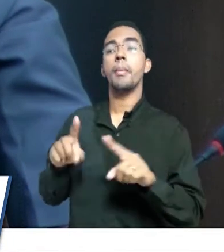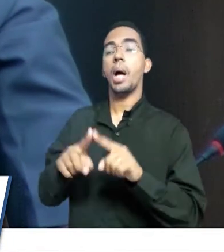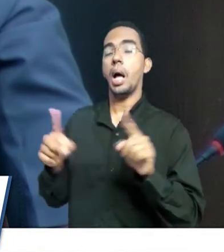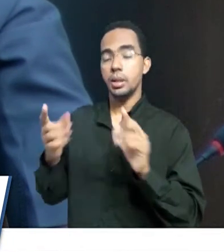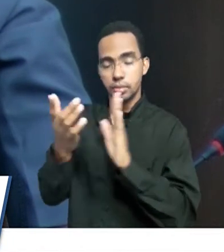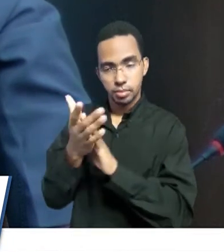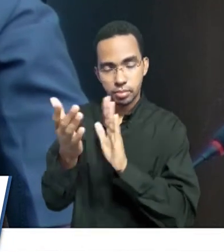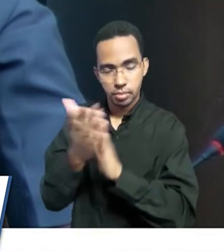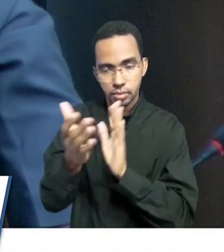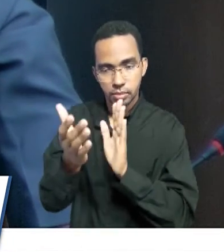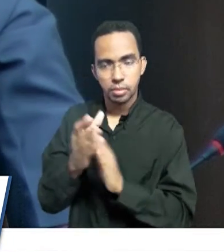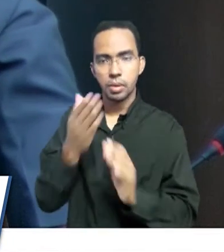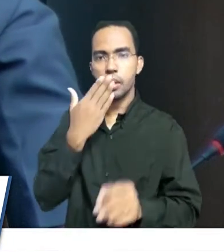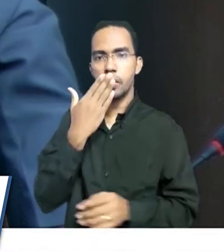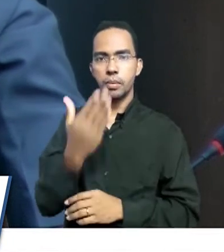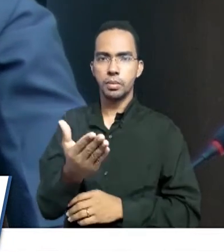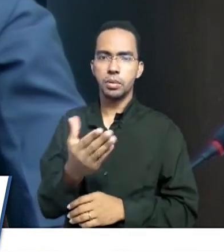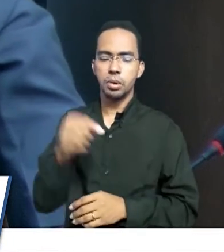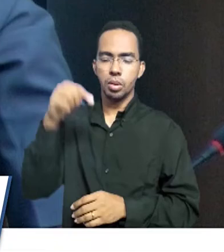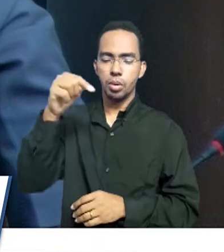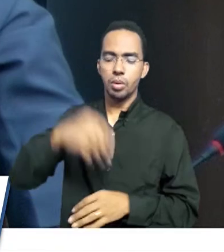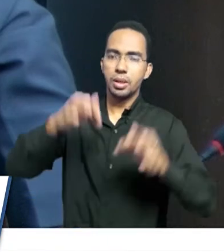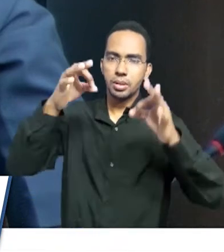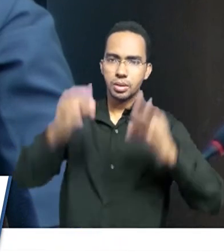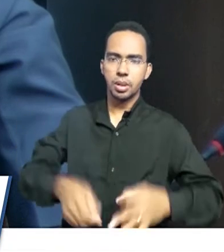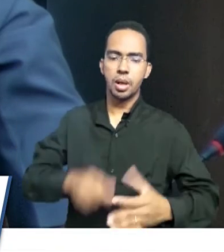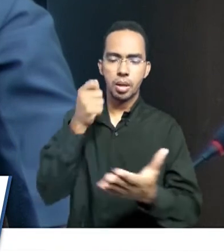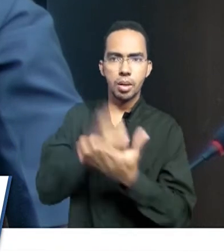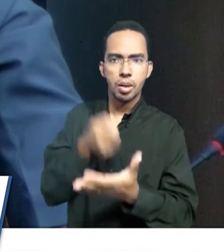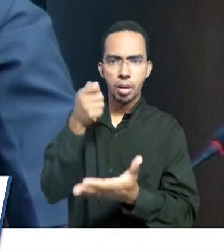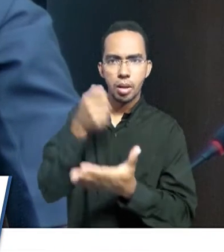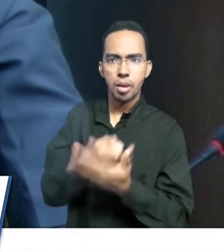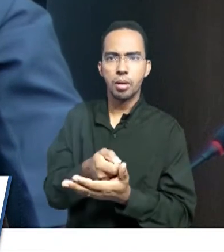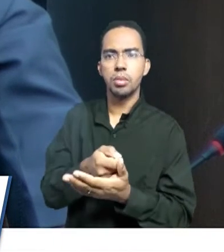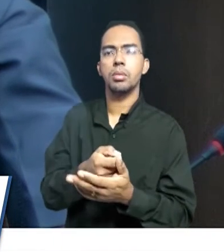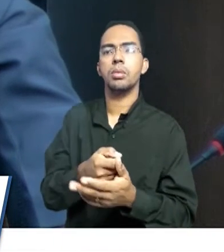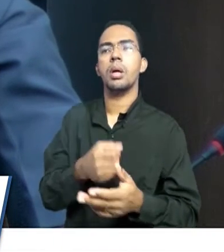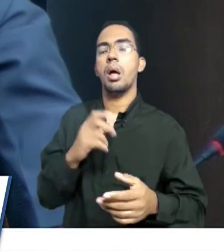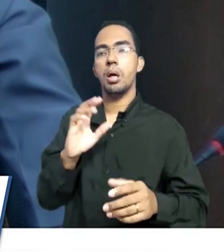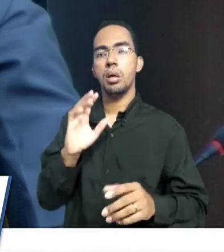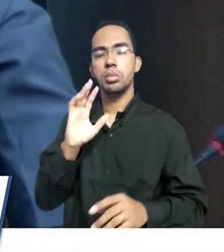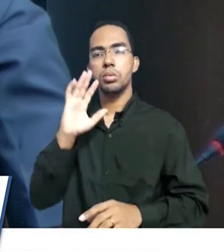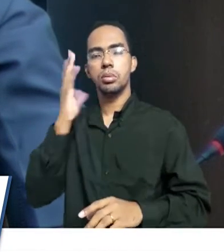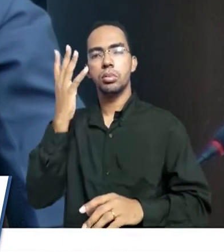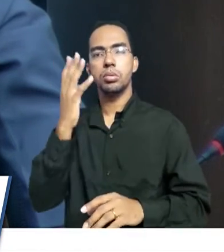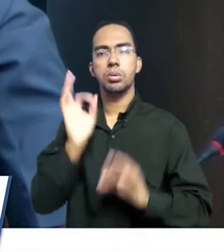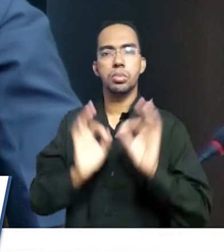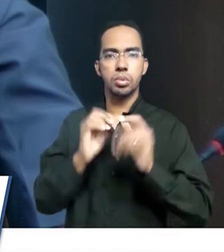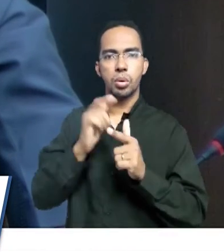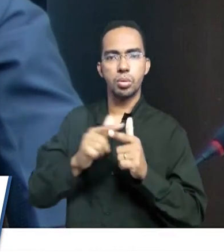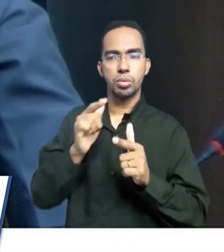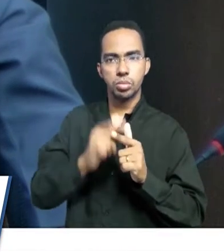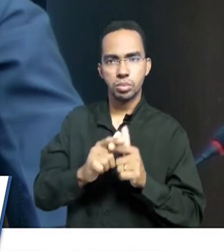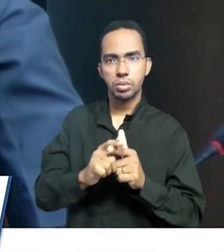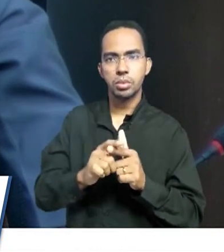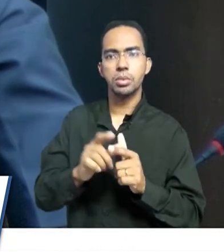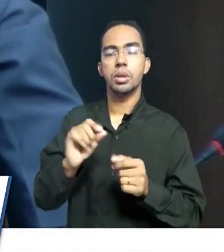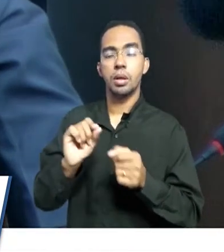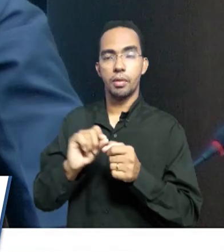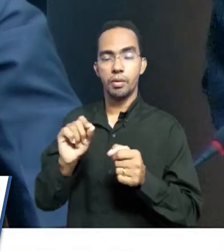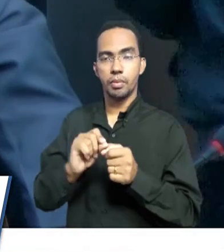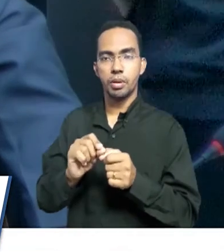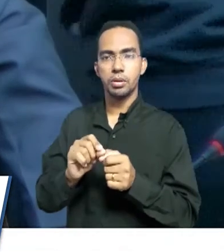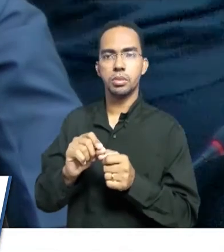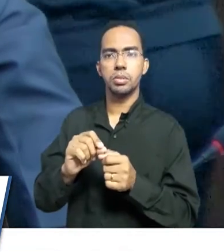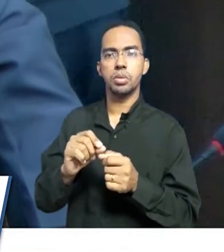lugar certo para cobrar. Nós já vamos tomar uma providência aqui. Vou fazer uma questão, se os